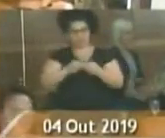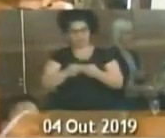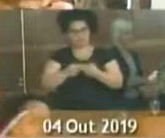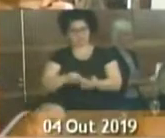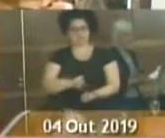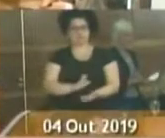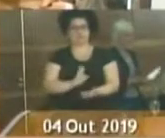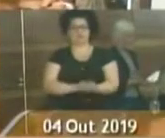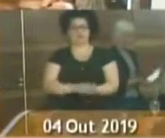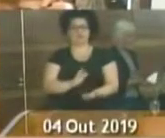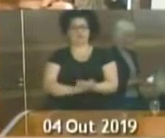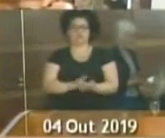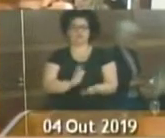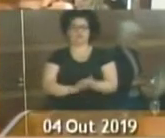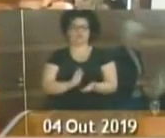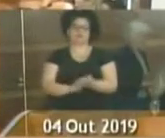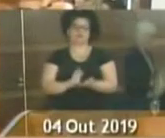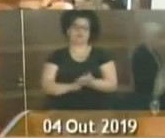paciência.